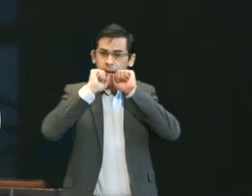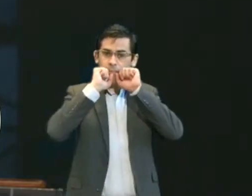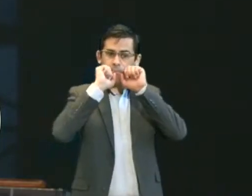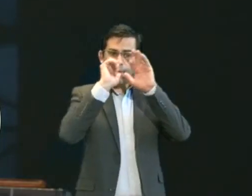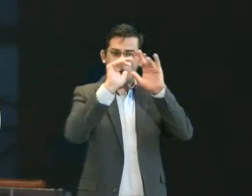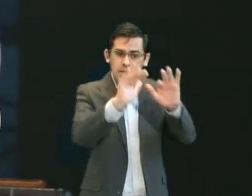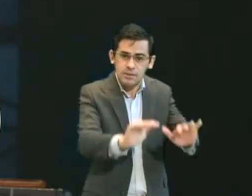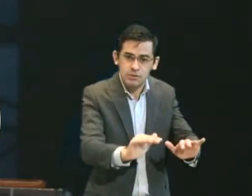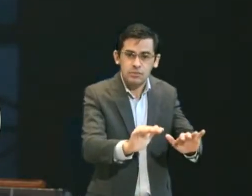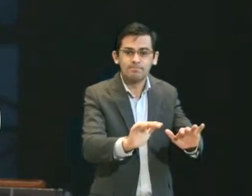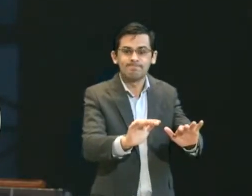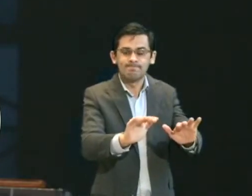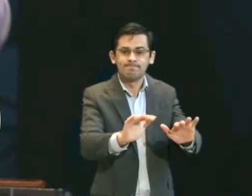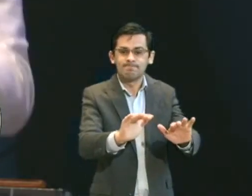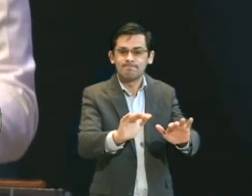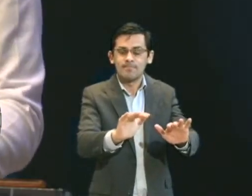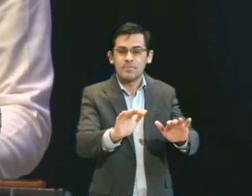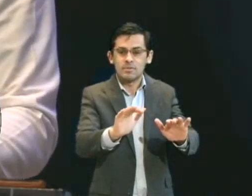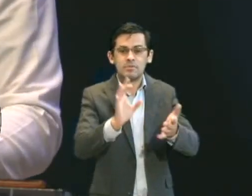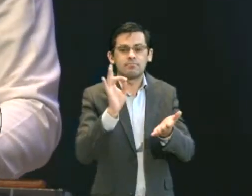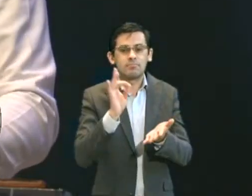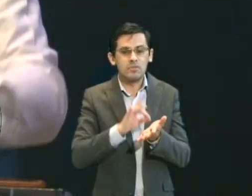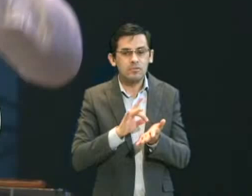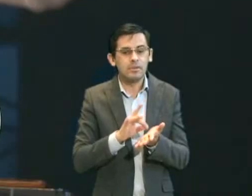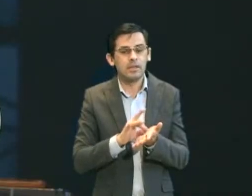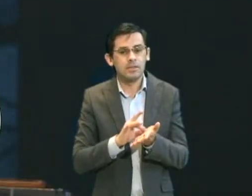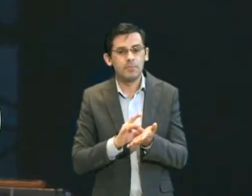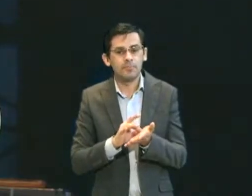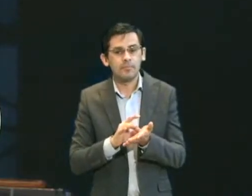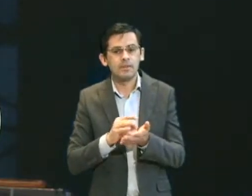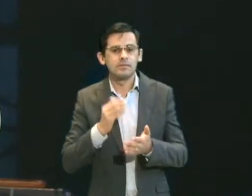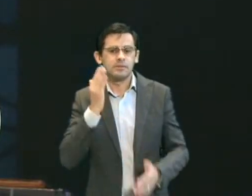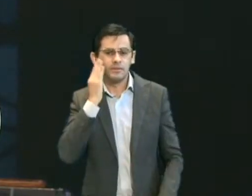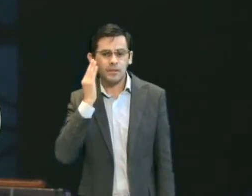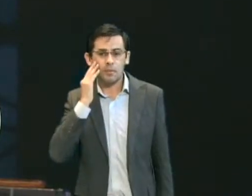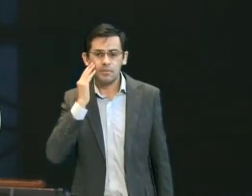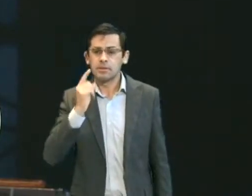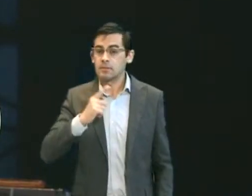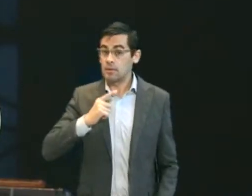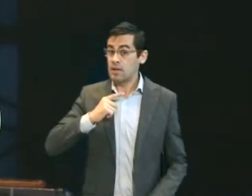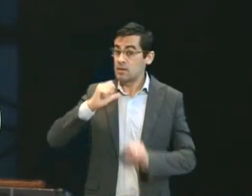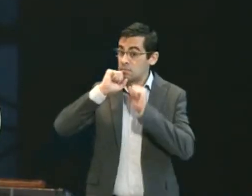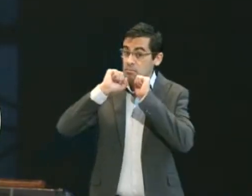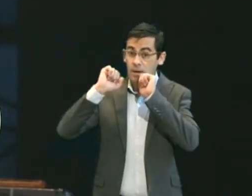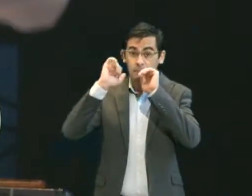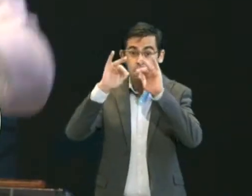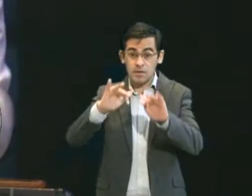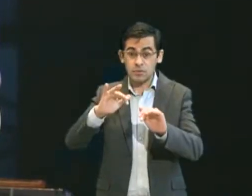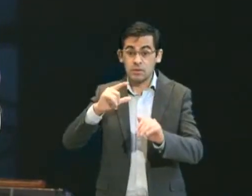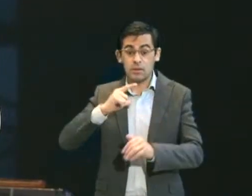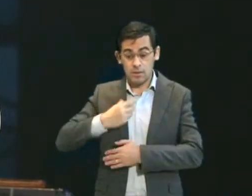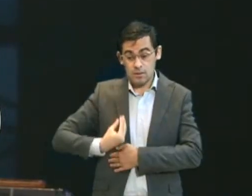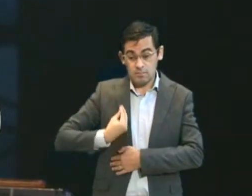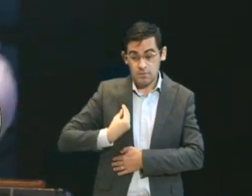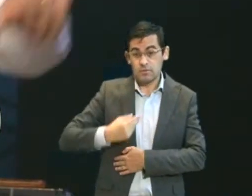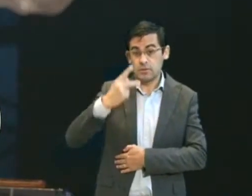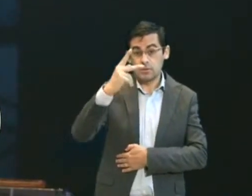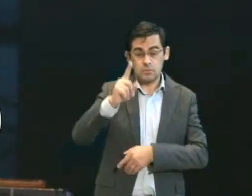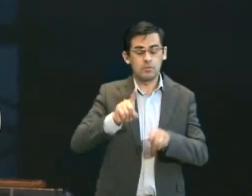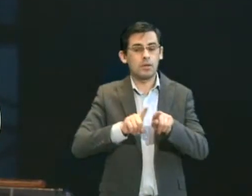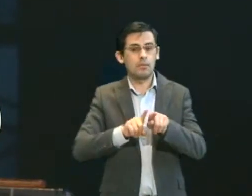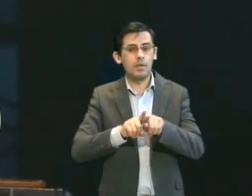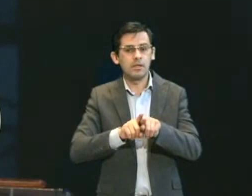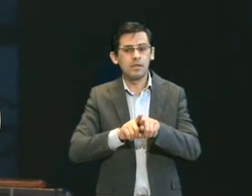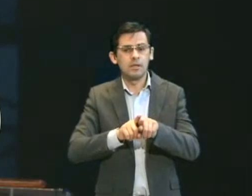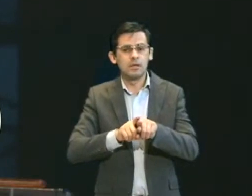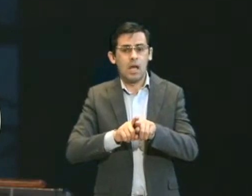bênção que vai além. Eu quero dizer, existe uma bênção que repousa sobre a minha e sobre a sua vida. A